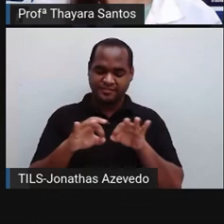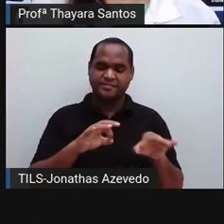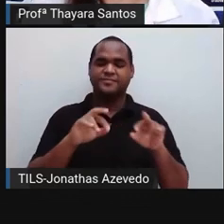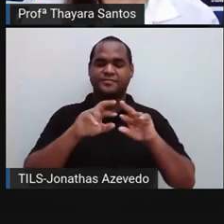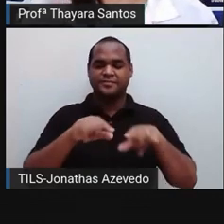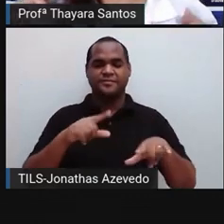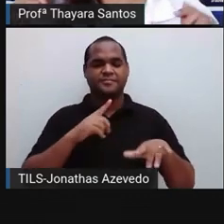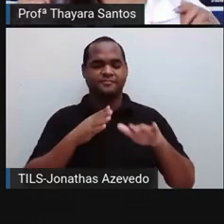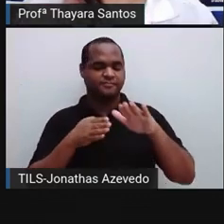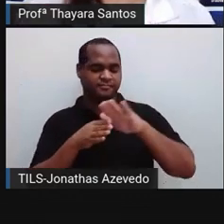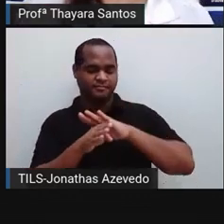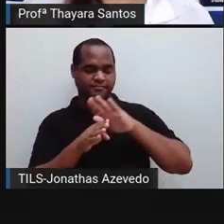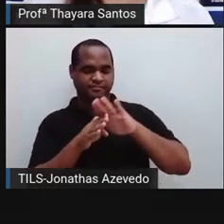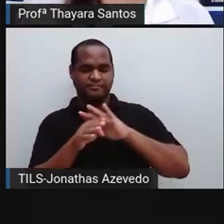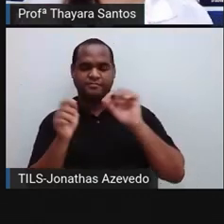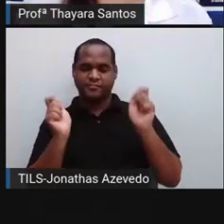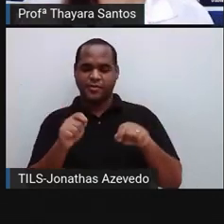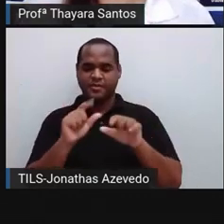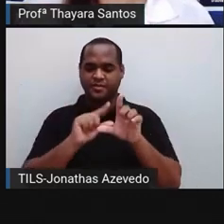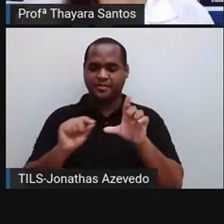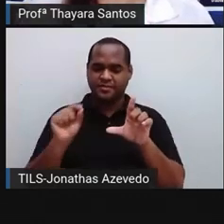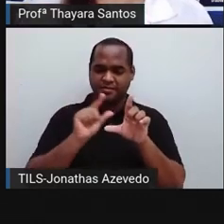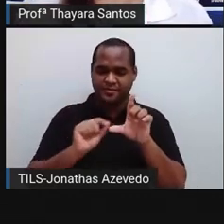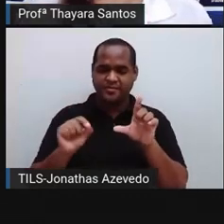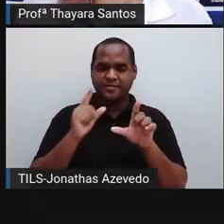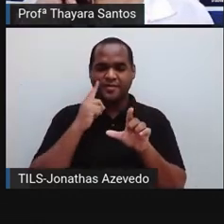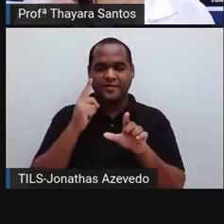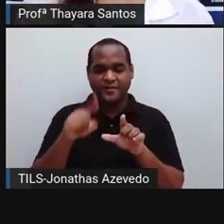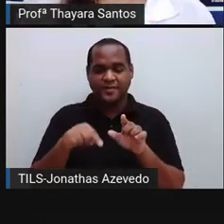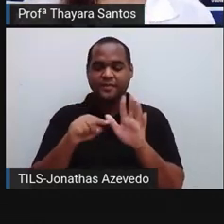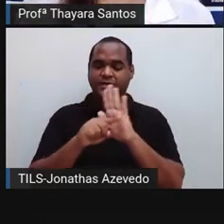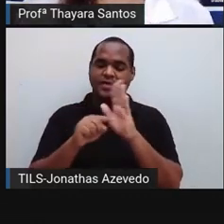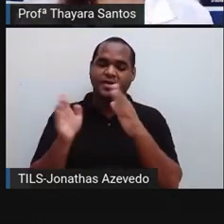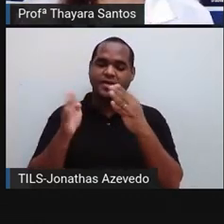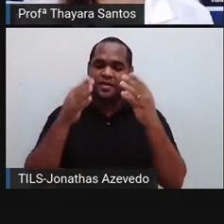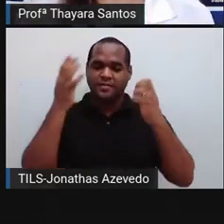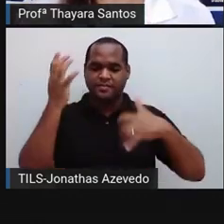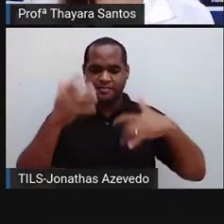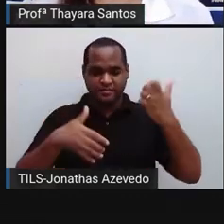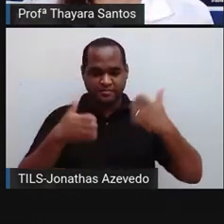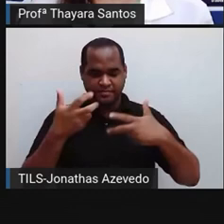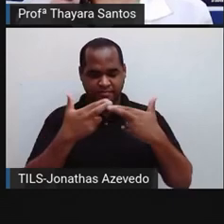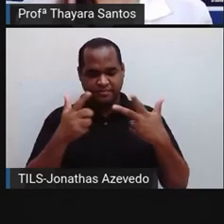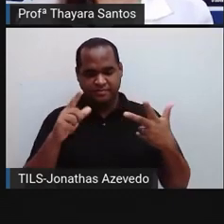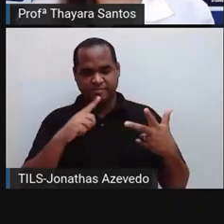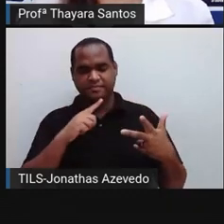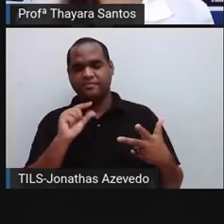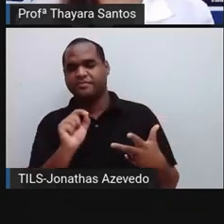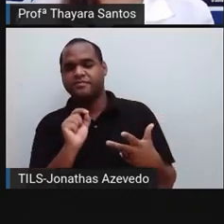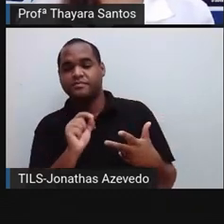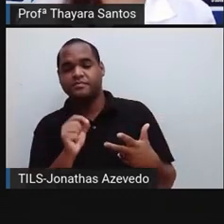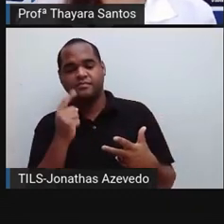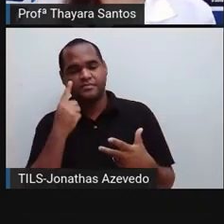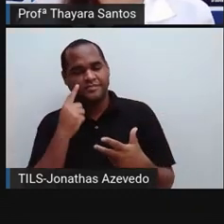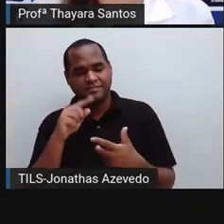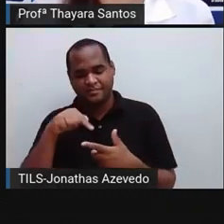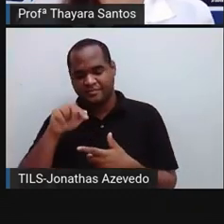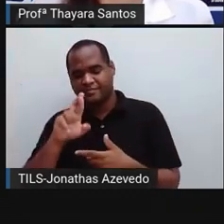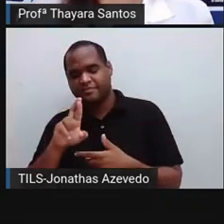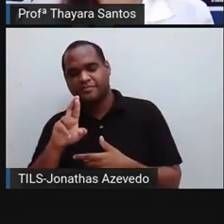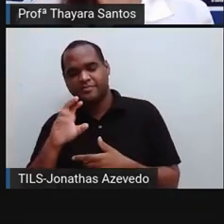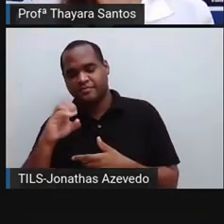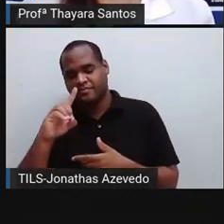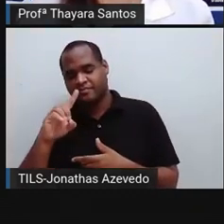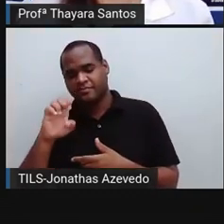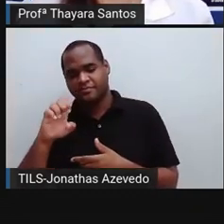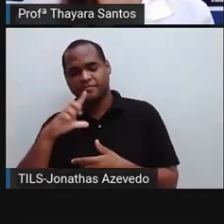vocês acessarem, podem clicar no link que vai estar na descrição desse vídeo ou apontar a câmera do celular de vocês para esse QR Code que está aparecendo aí na